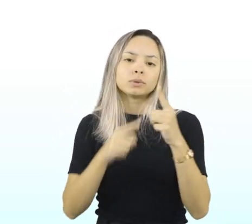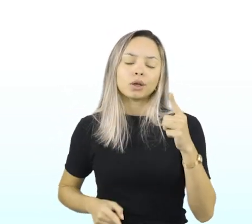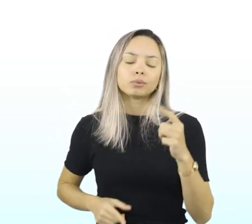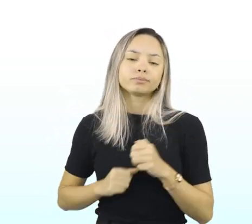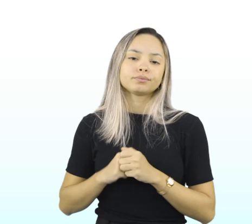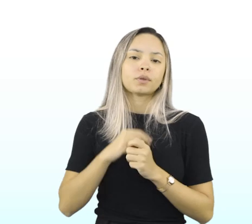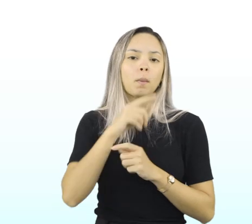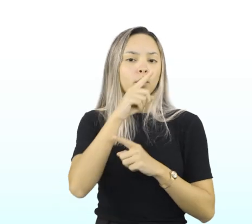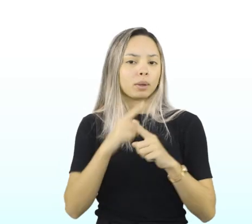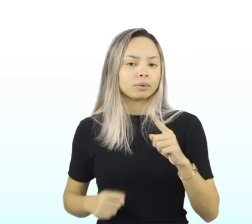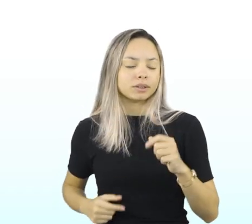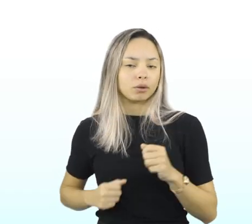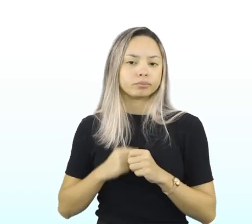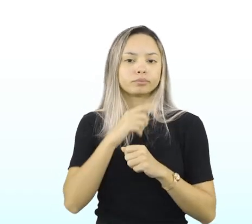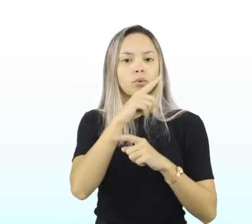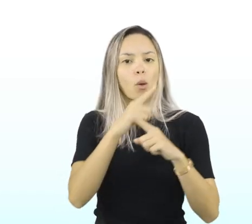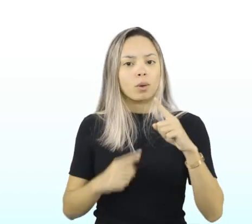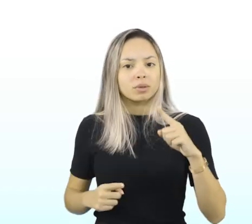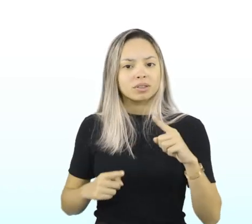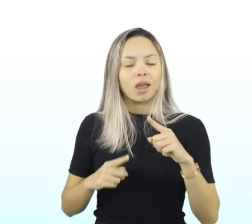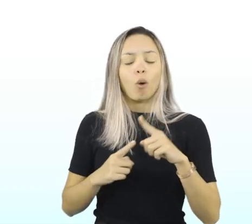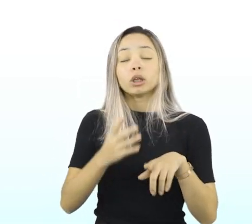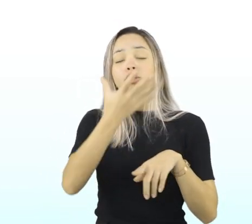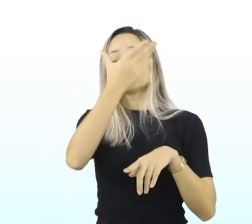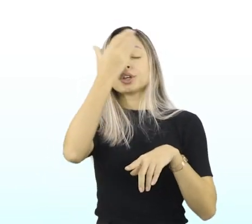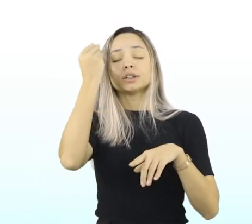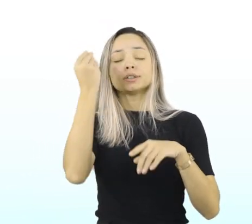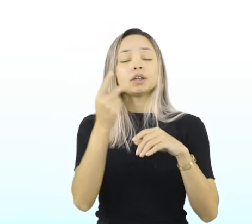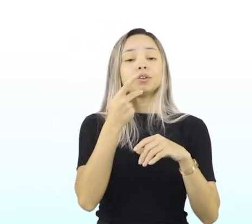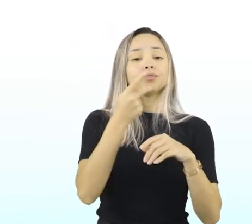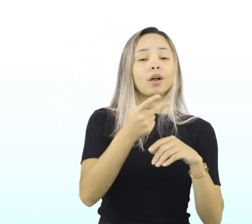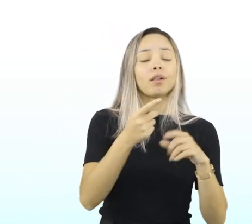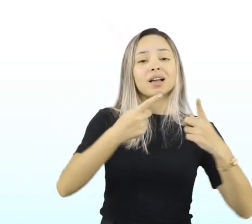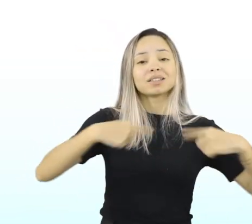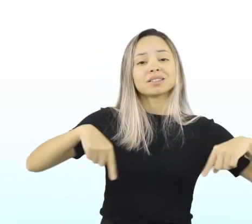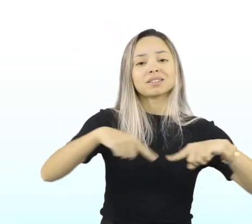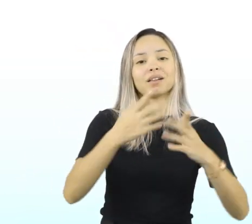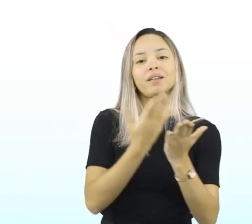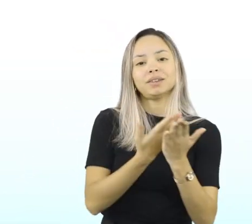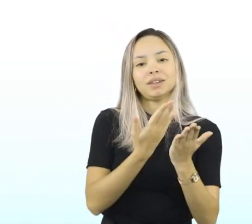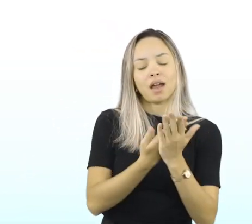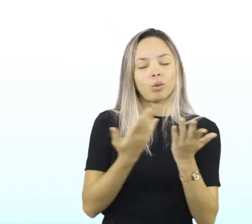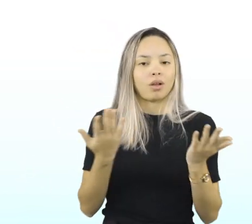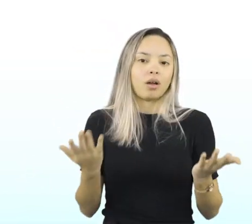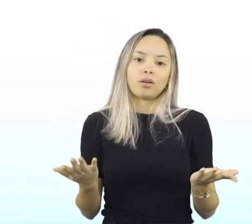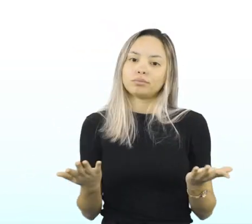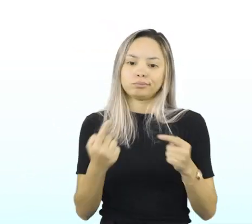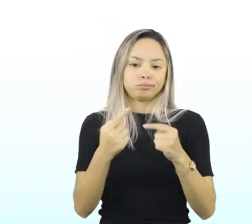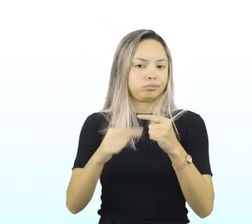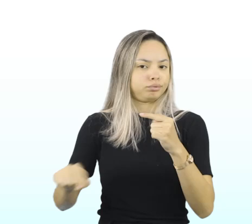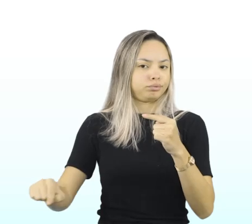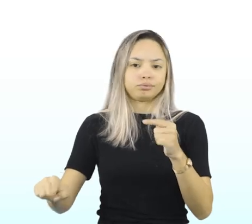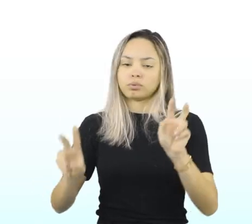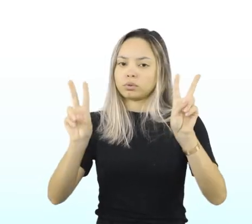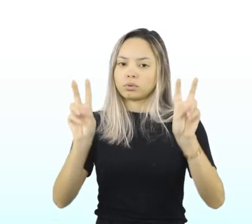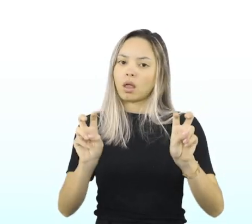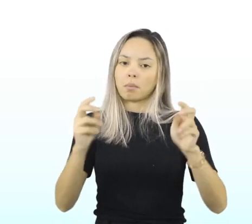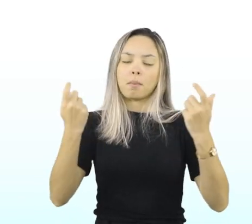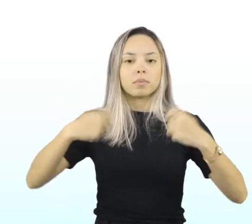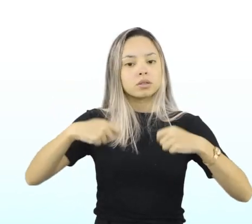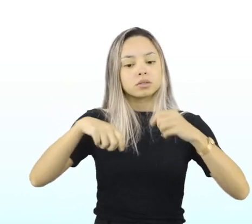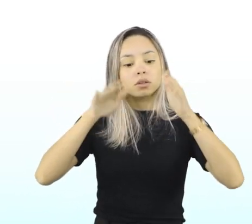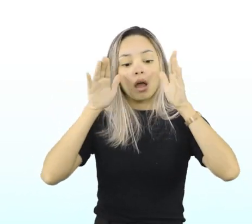proibição, não é, do celular e não falar da sala de aula, eu vou cometer uma fuga parcial, porque aí eu não estou centrado no